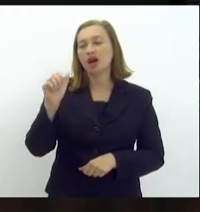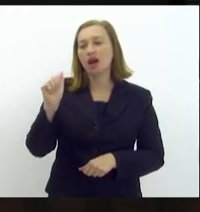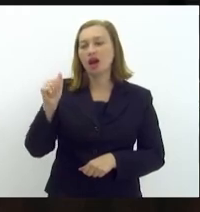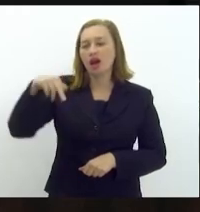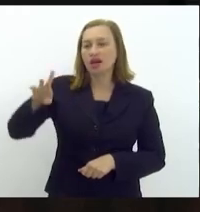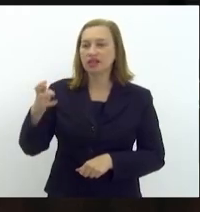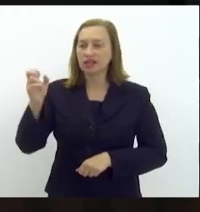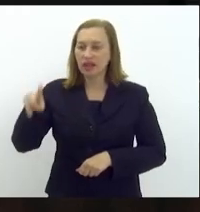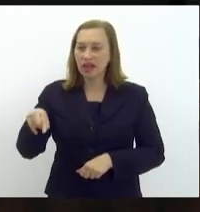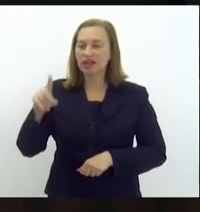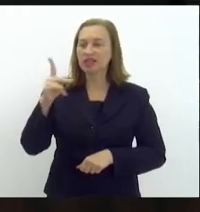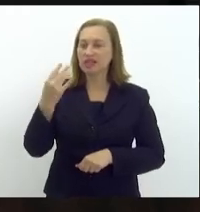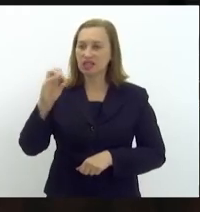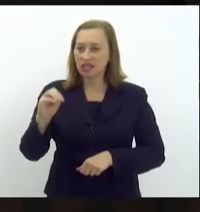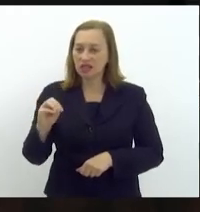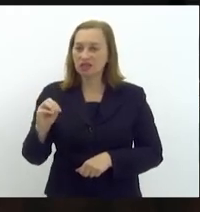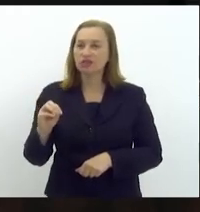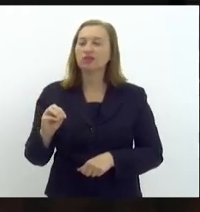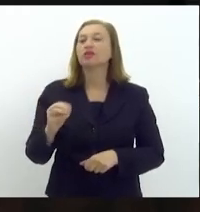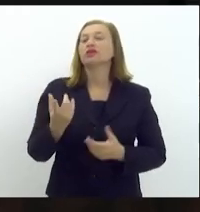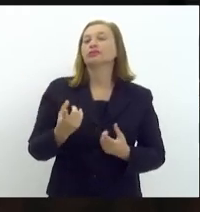em discussão